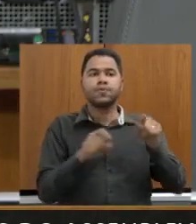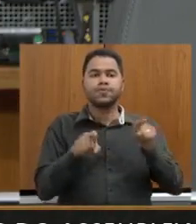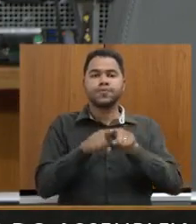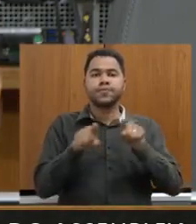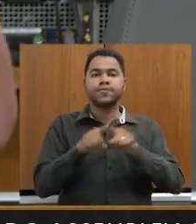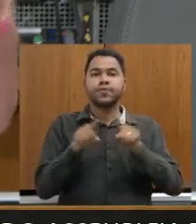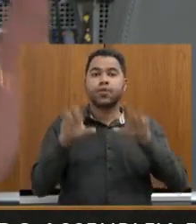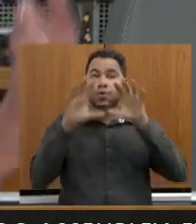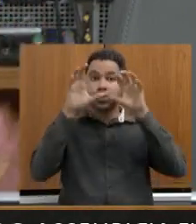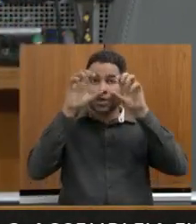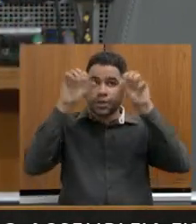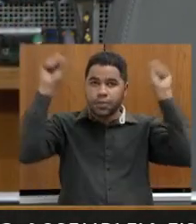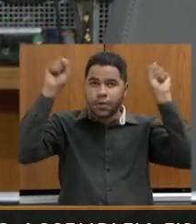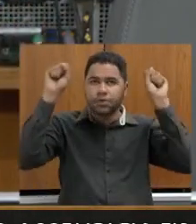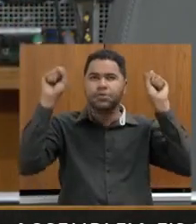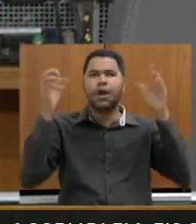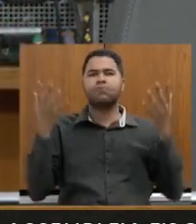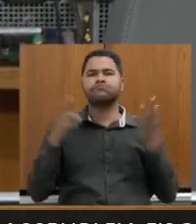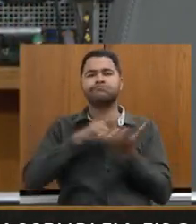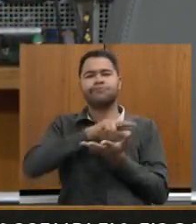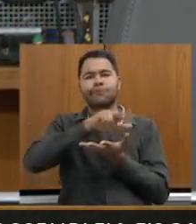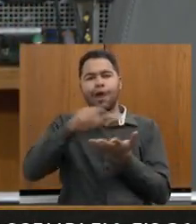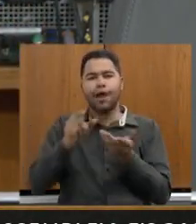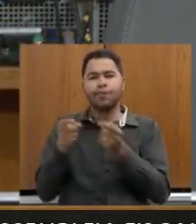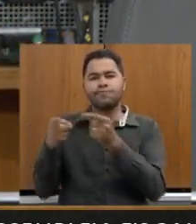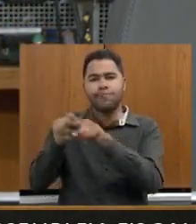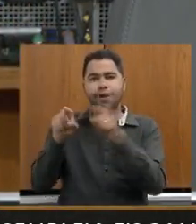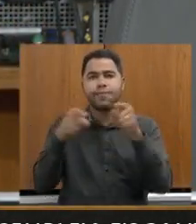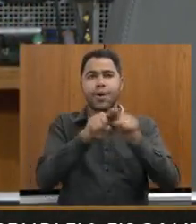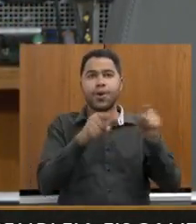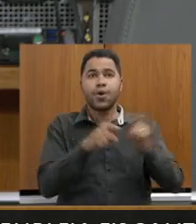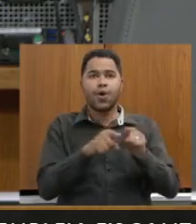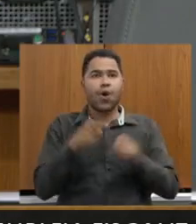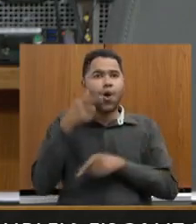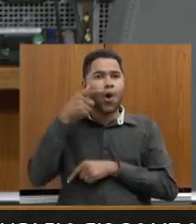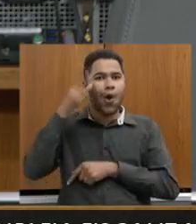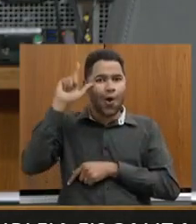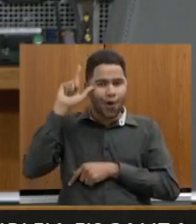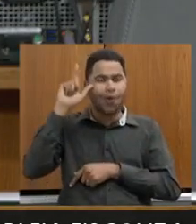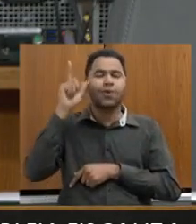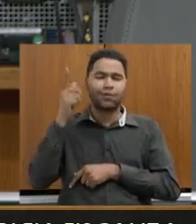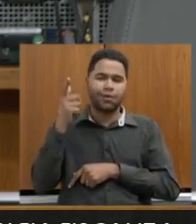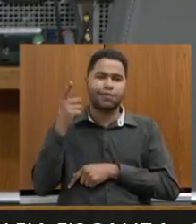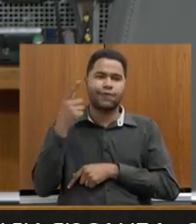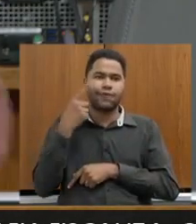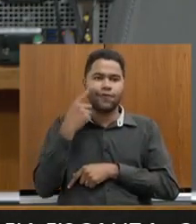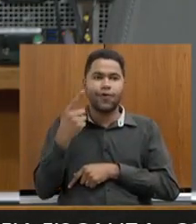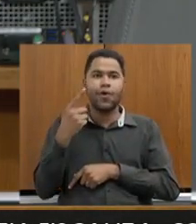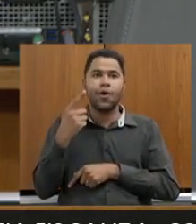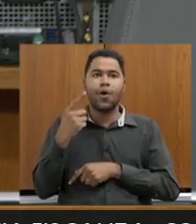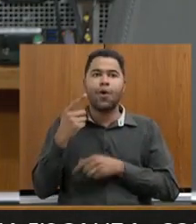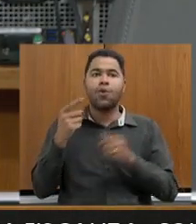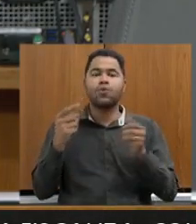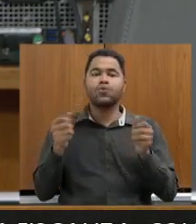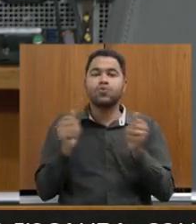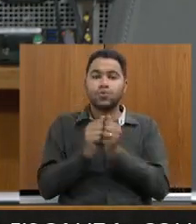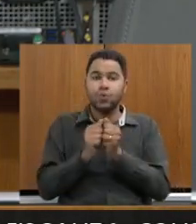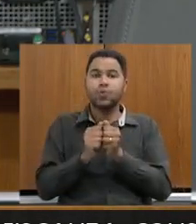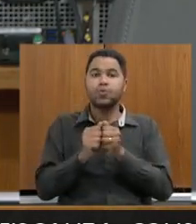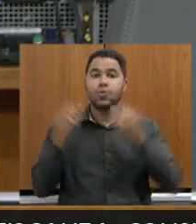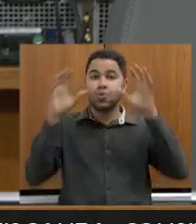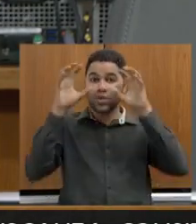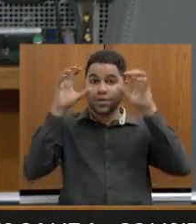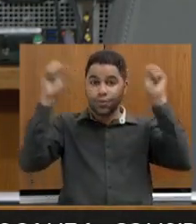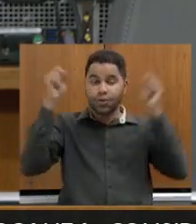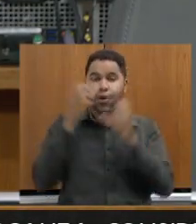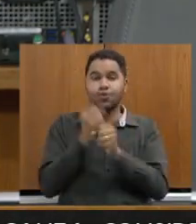Tribunal de Justiça vários convênios tem sido feito ou hoje ontem mesmo não é polícia viu celebrar um convênio com o Tribunal de Contas do Estado